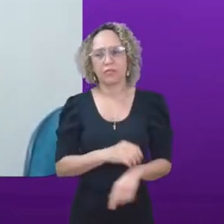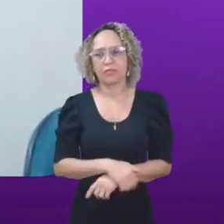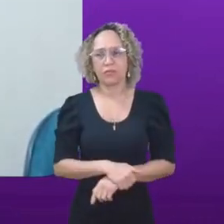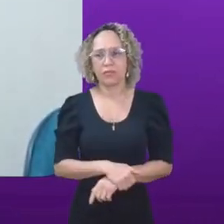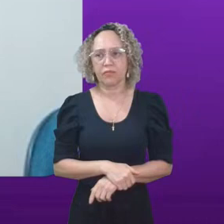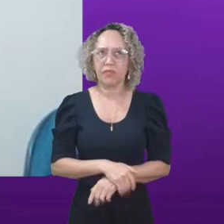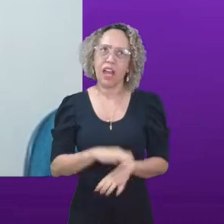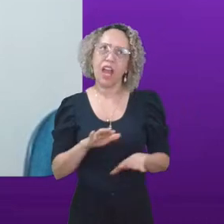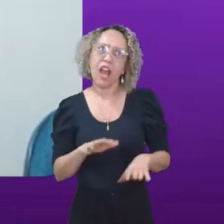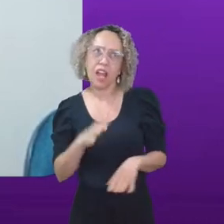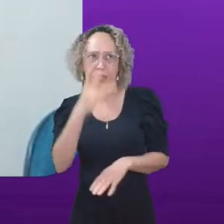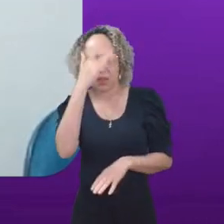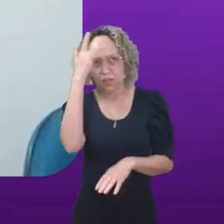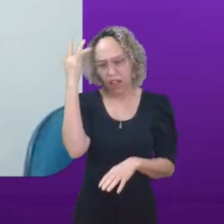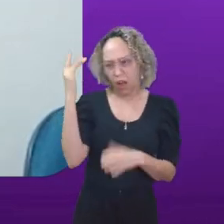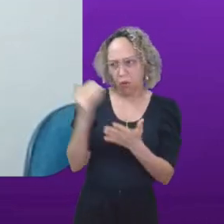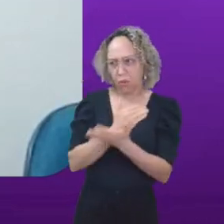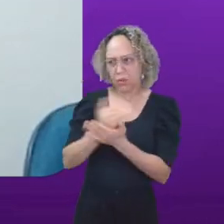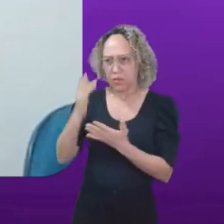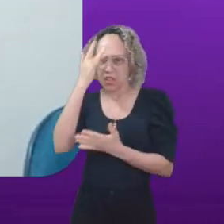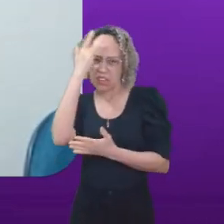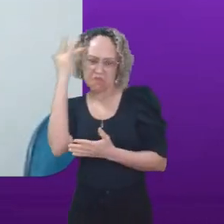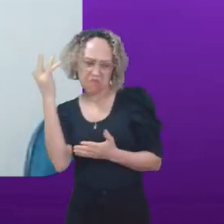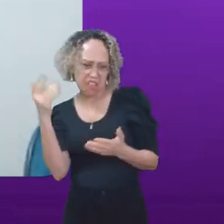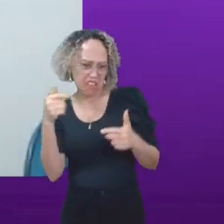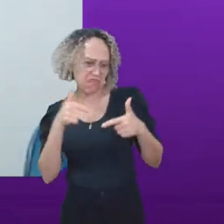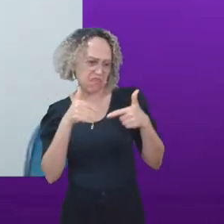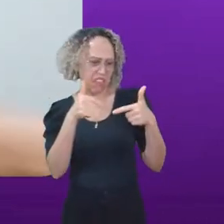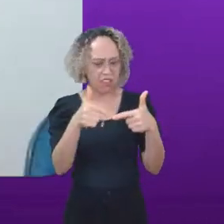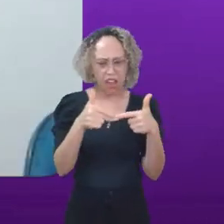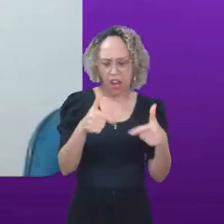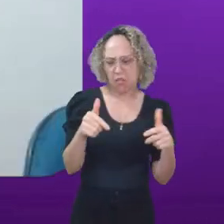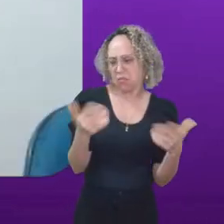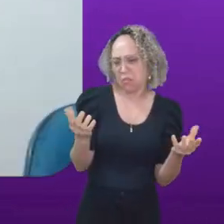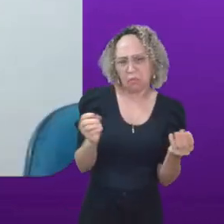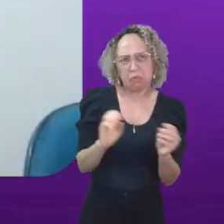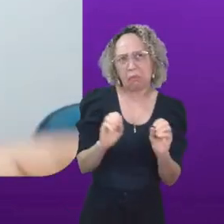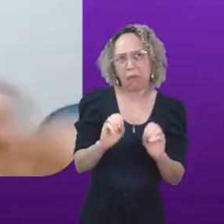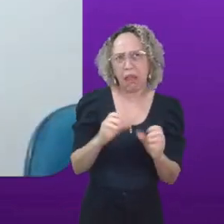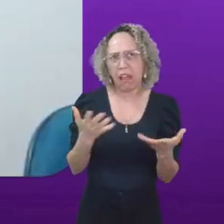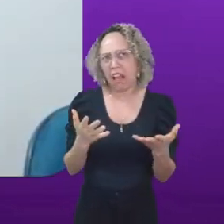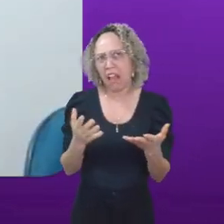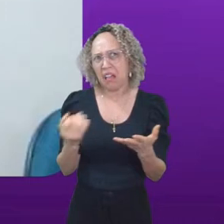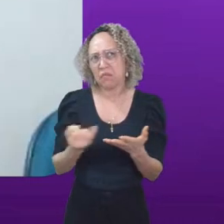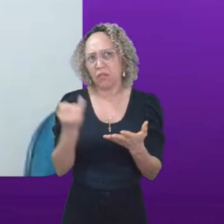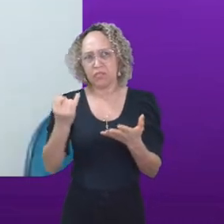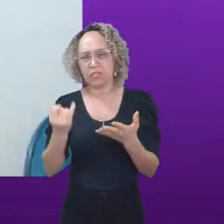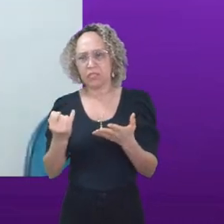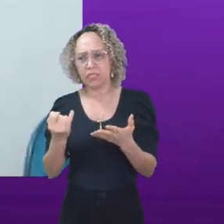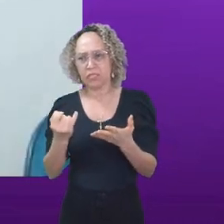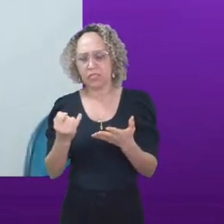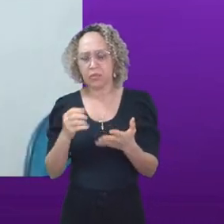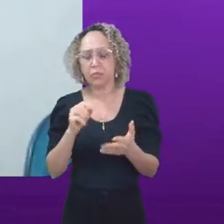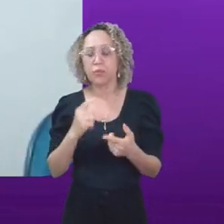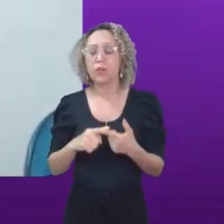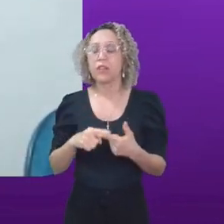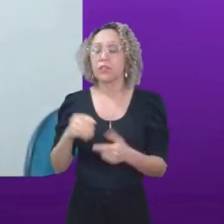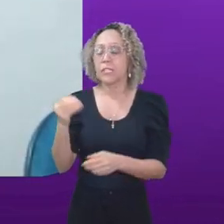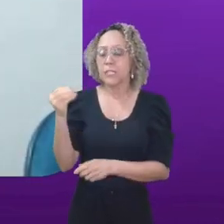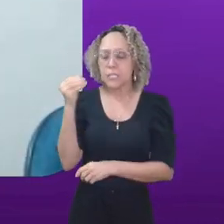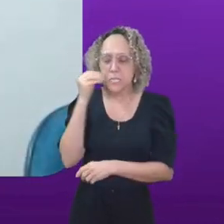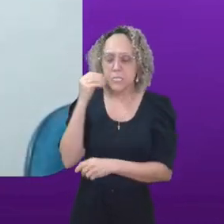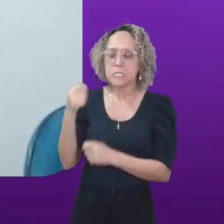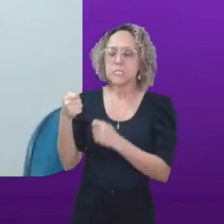questão, isso não existe, essa luta não é válida, tenta invalidar a nossa voz, tenta invalidar aquilo que a gente é,